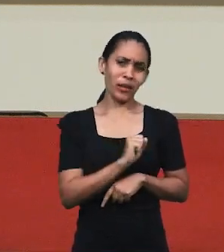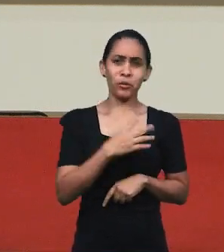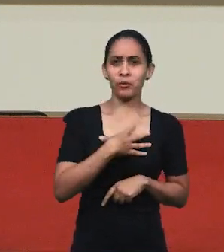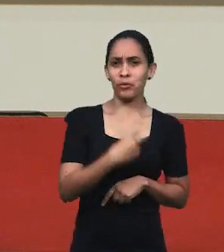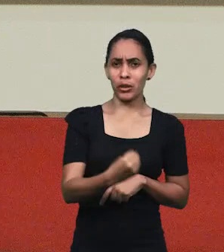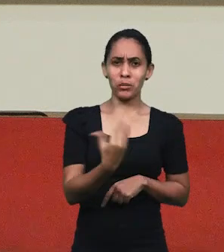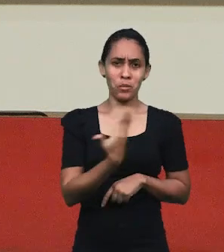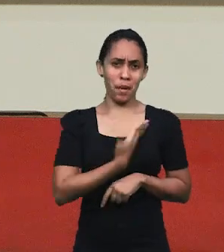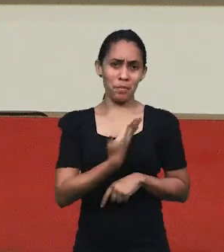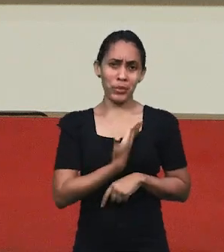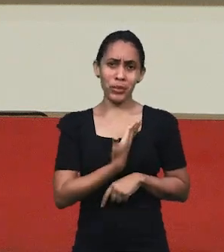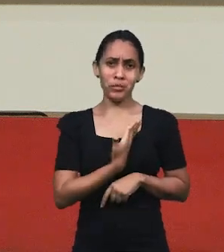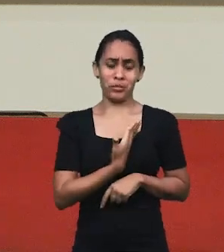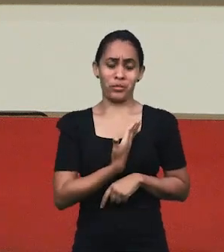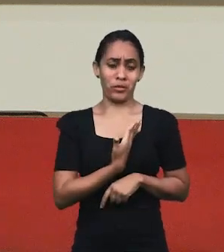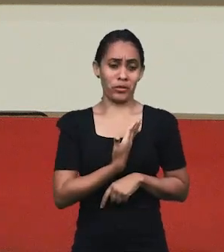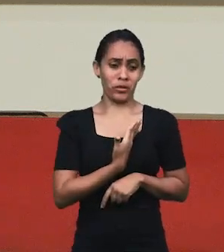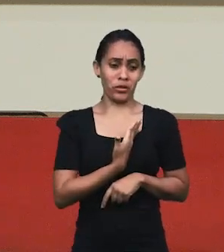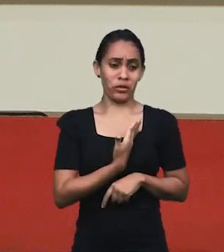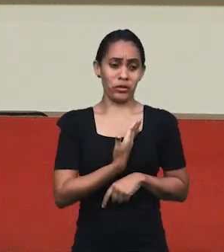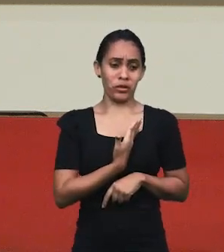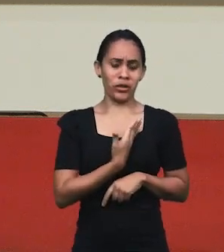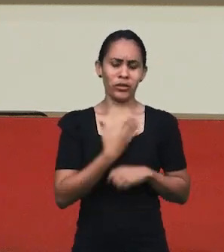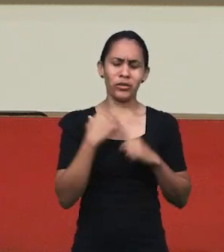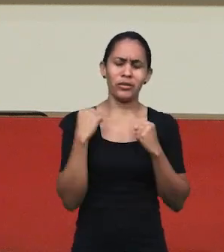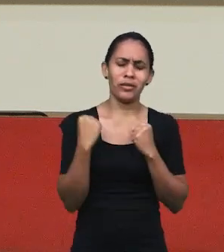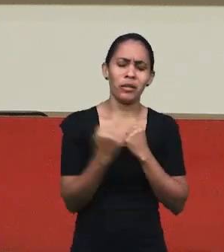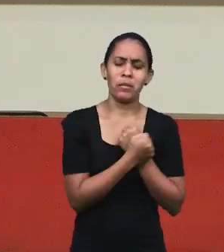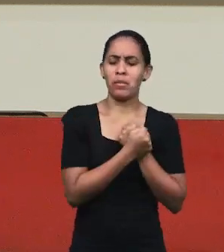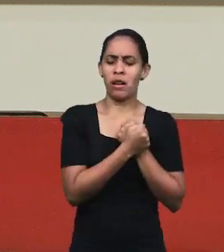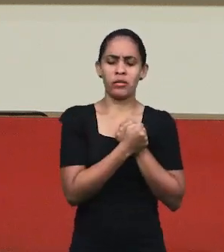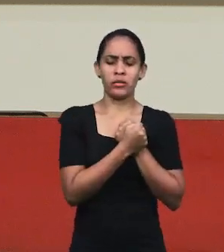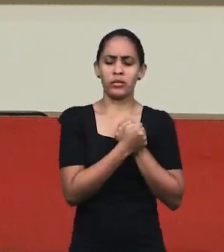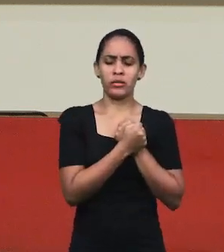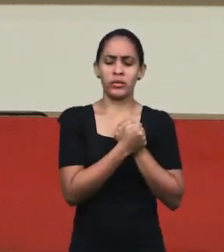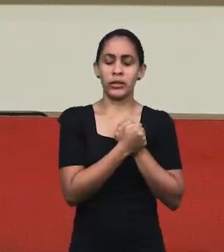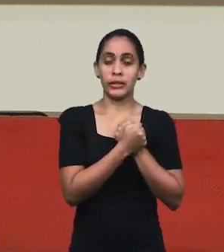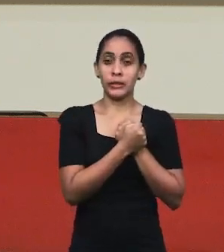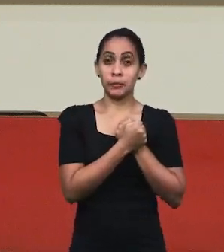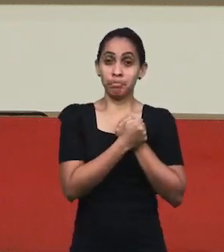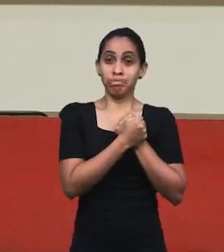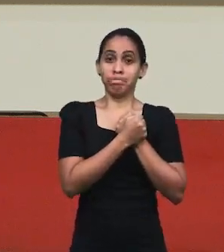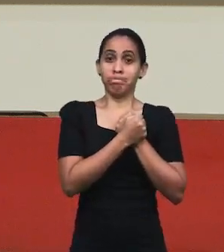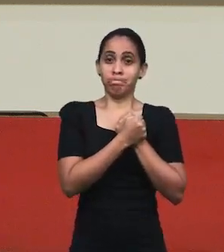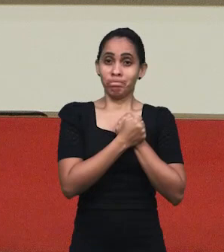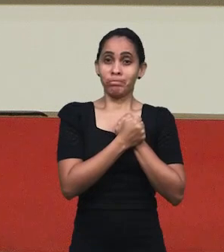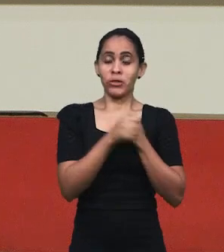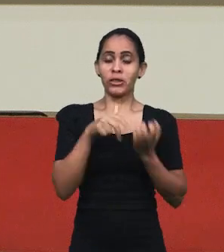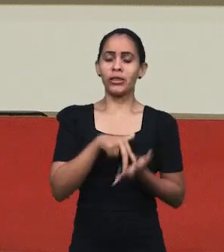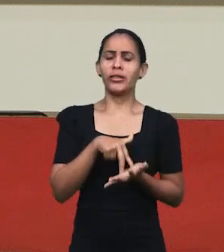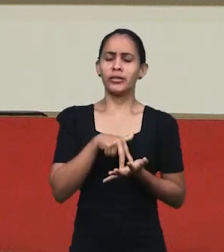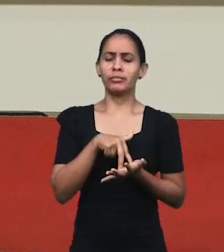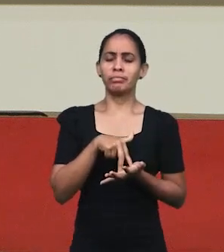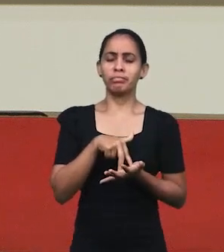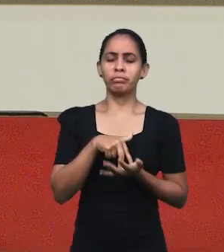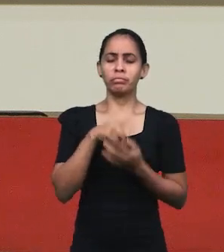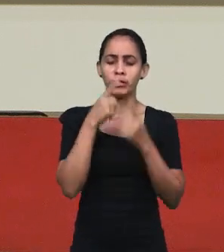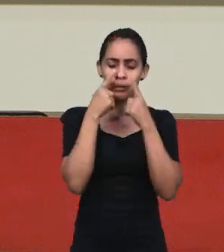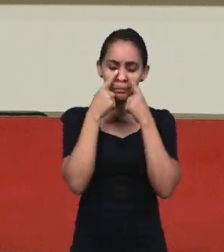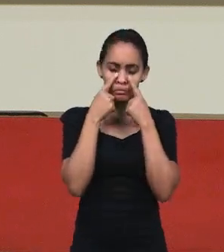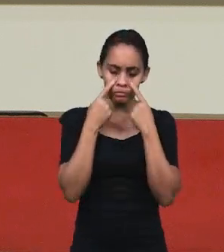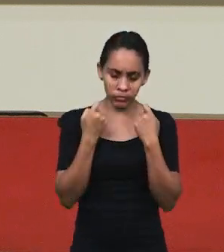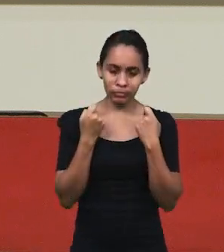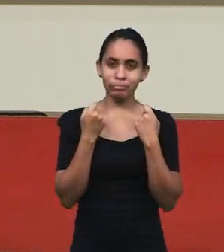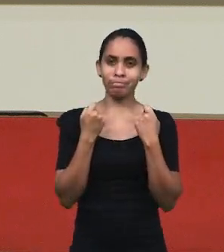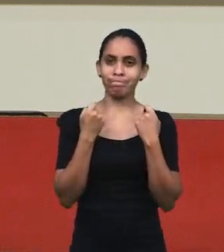um filho, um amigo chegado, mais que irmão, e te dá um abraço, você que estava segurando, você